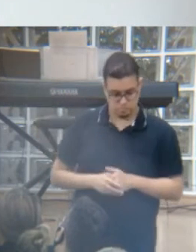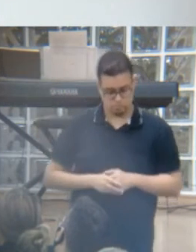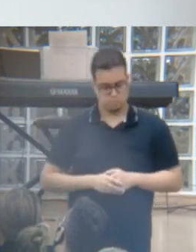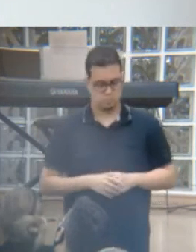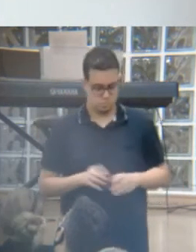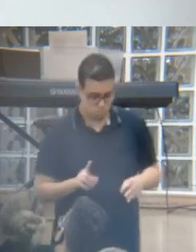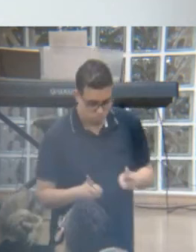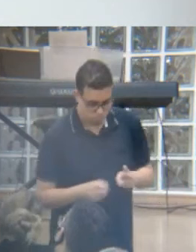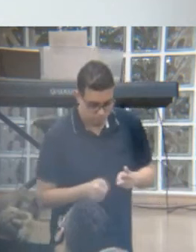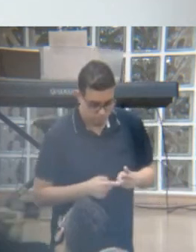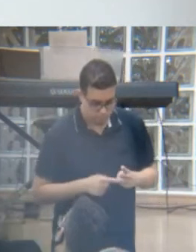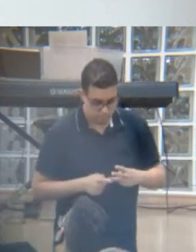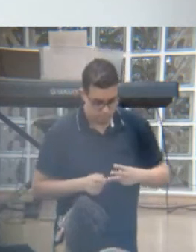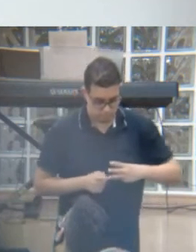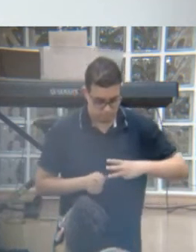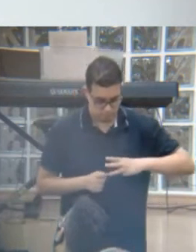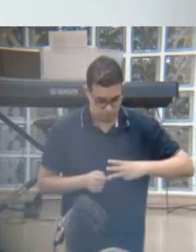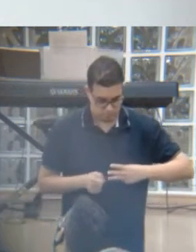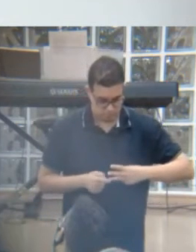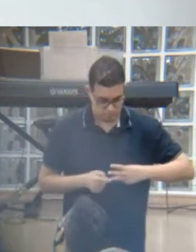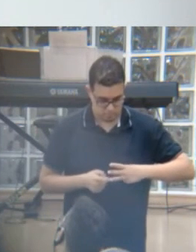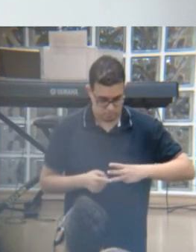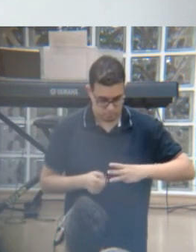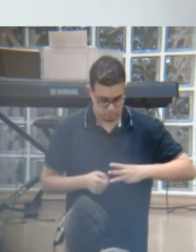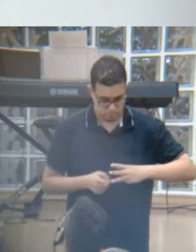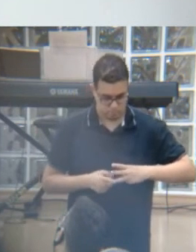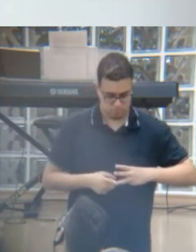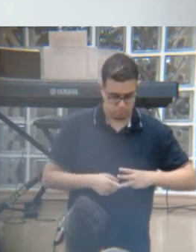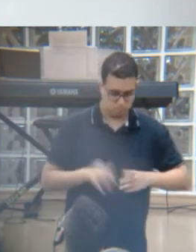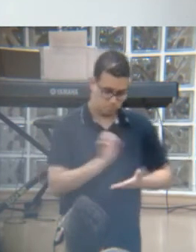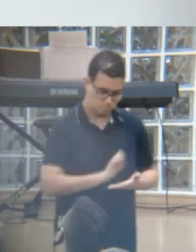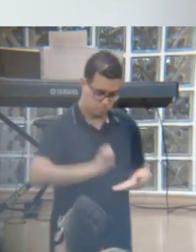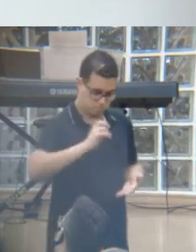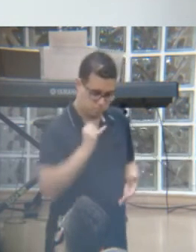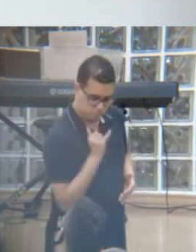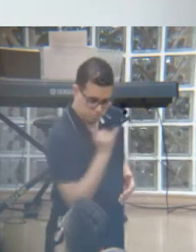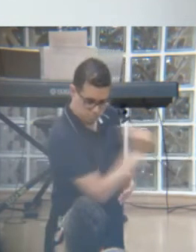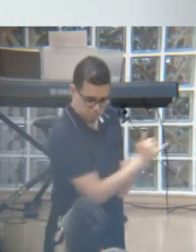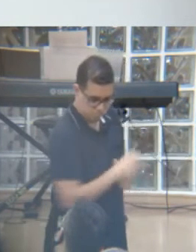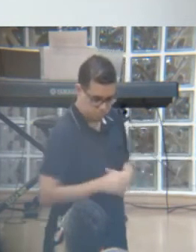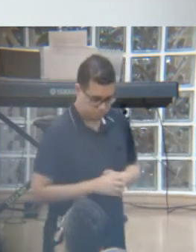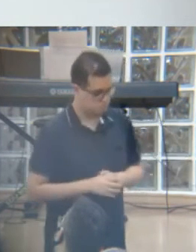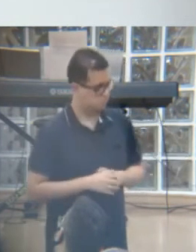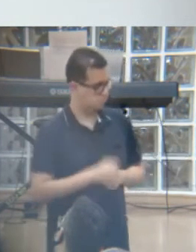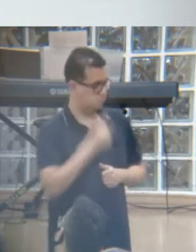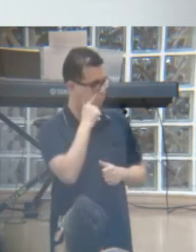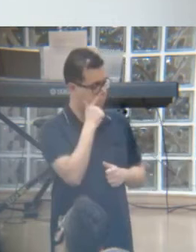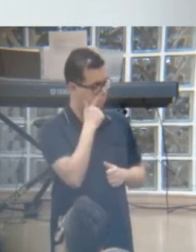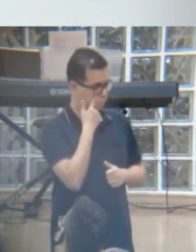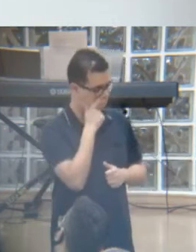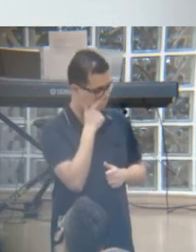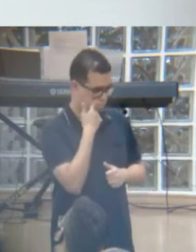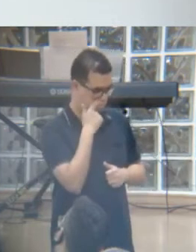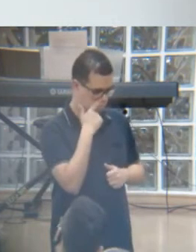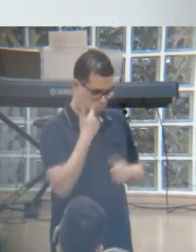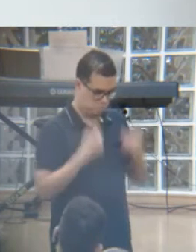que o Elias declara, ou a palavra de Deus narra nesse trecho,